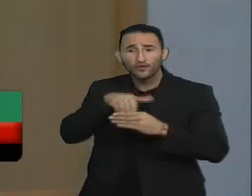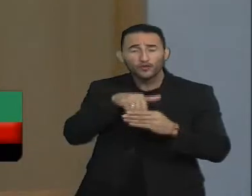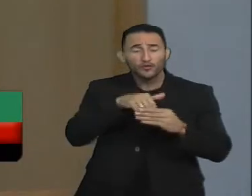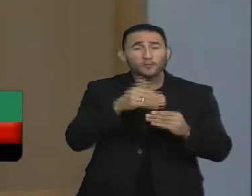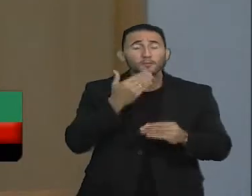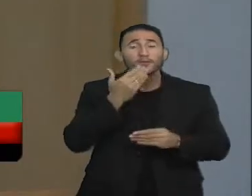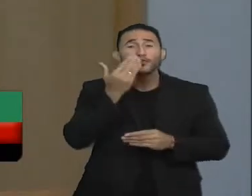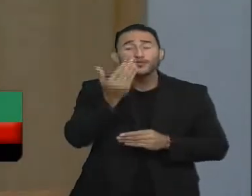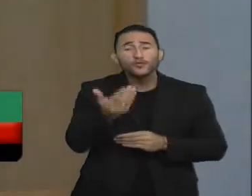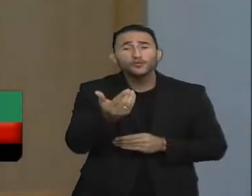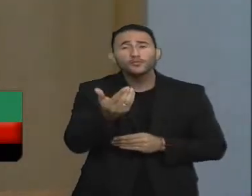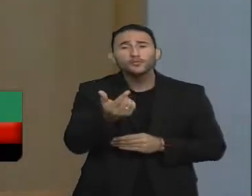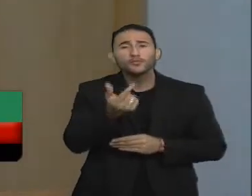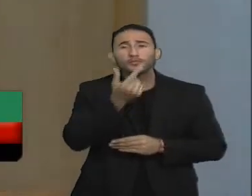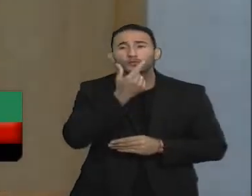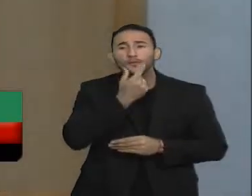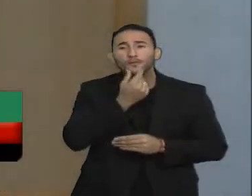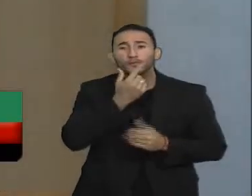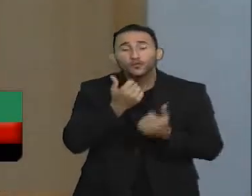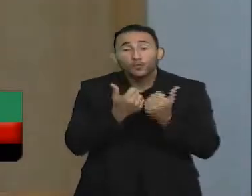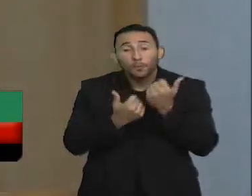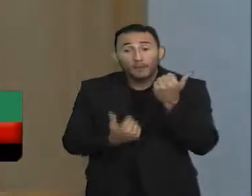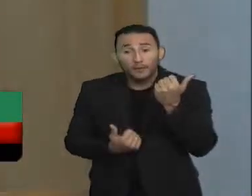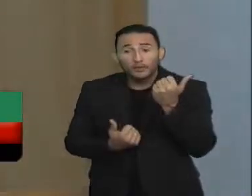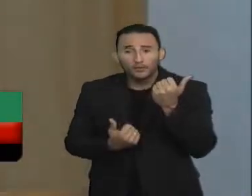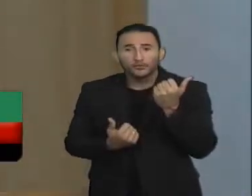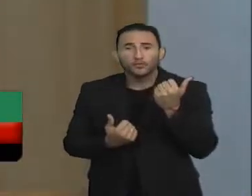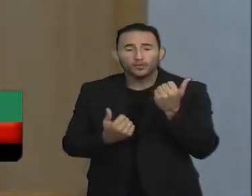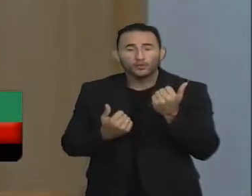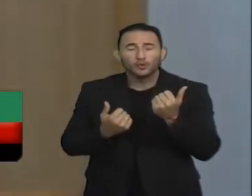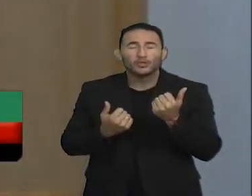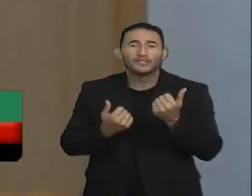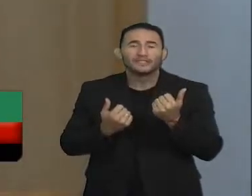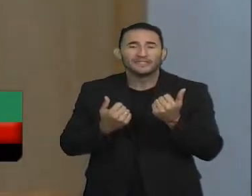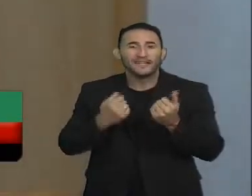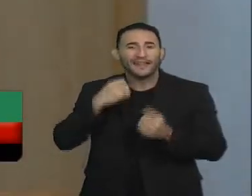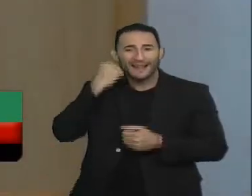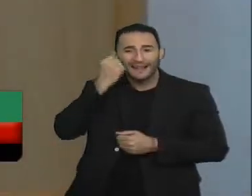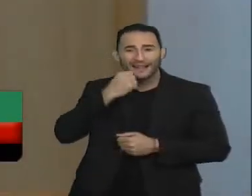suplente do Senado, para a Elza. Por isso que eu estou assim.